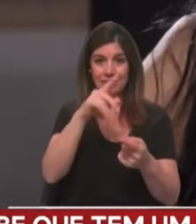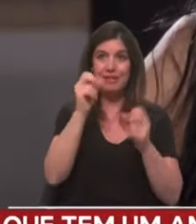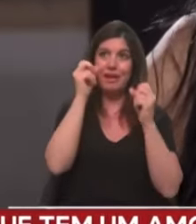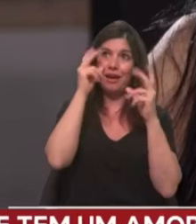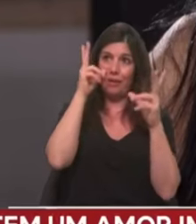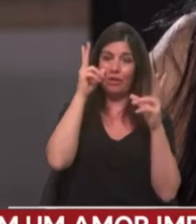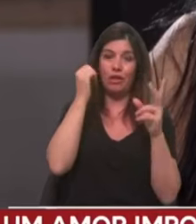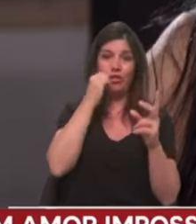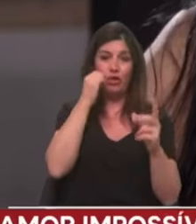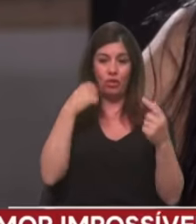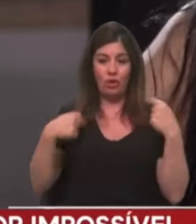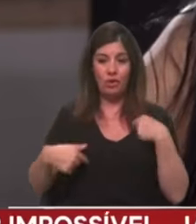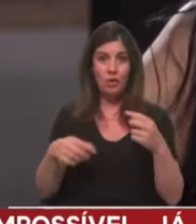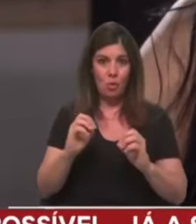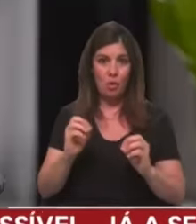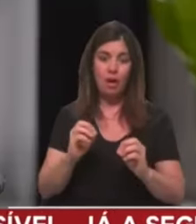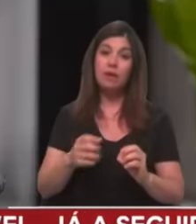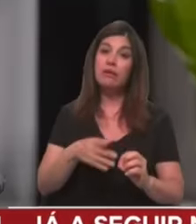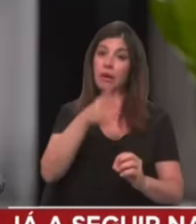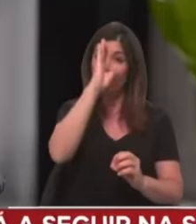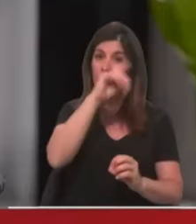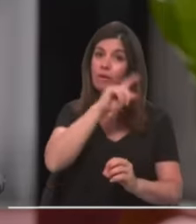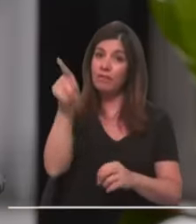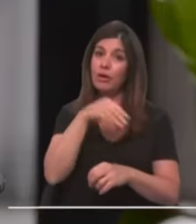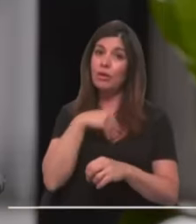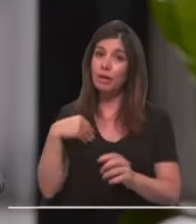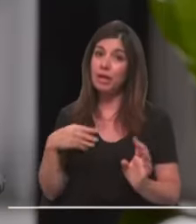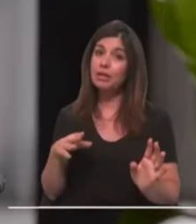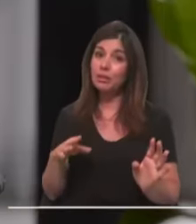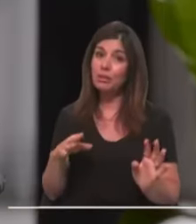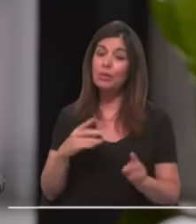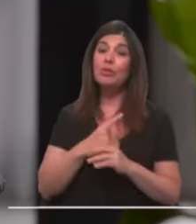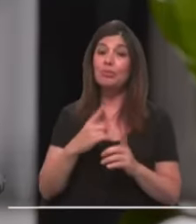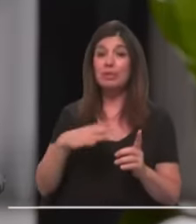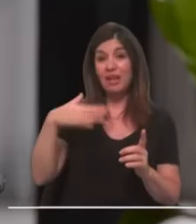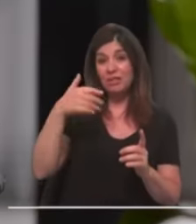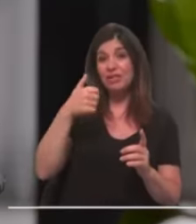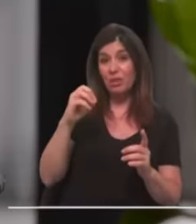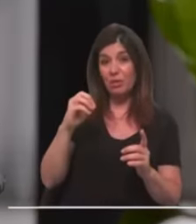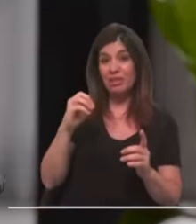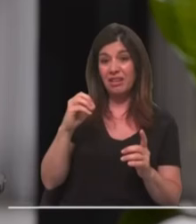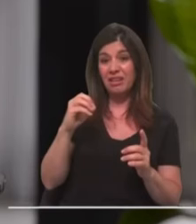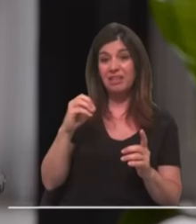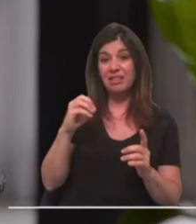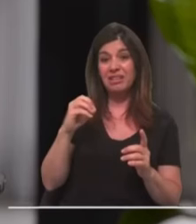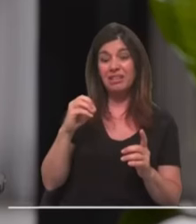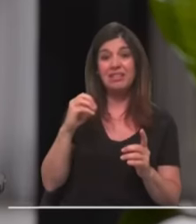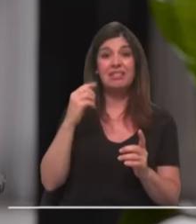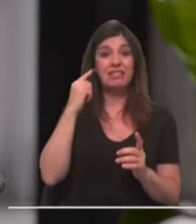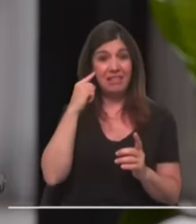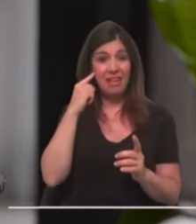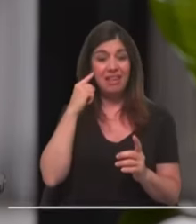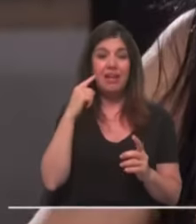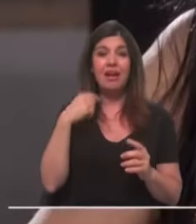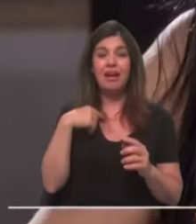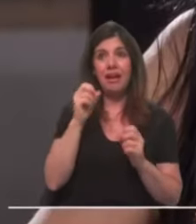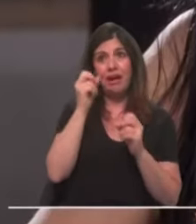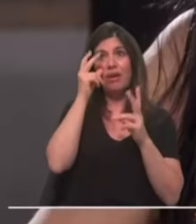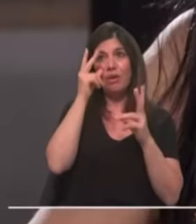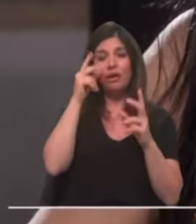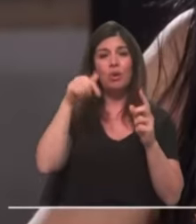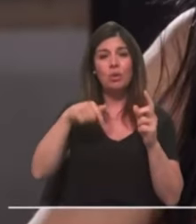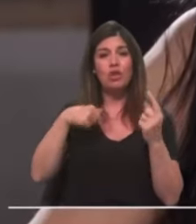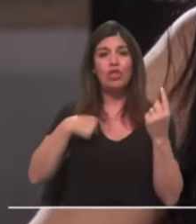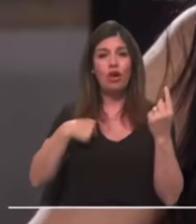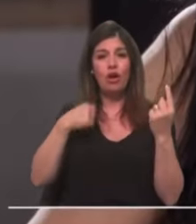mais tranquila. Sim, porque acho que a partir dos 50 já nos dói quase tudo. Olha, eu às vezes acordo e me dou o cabelo. Por